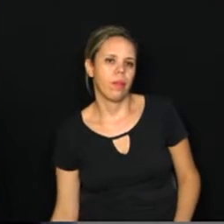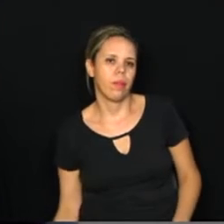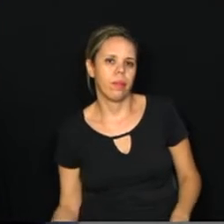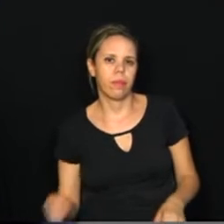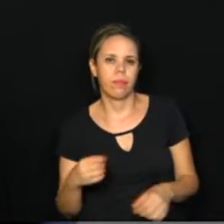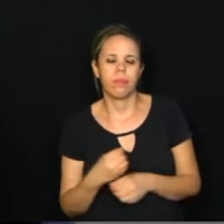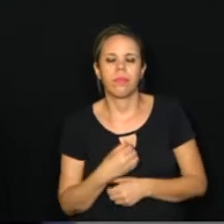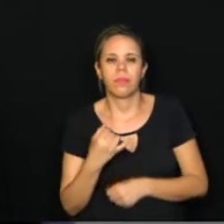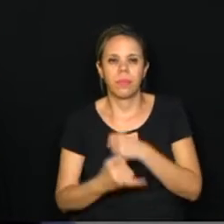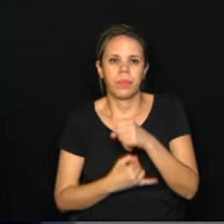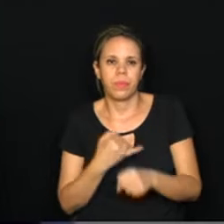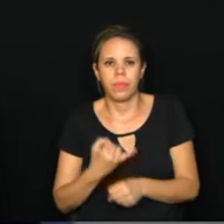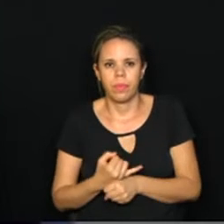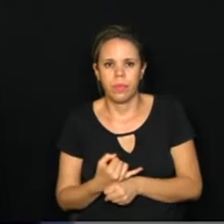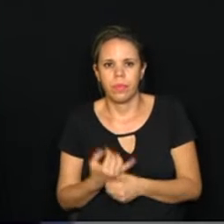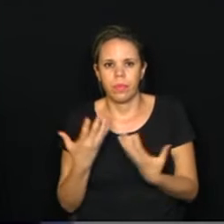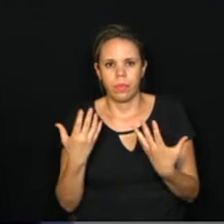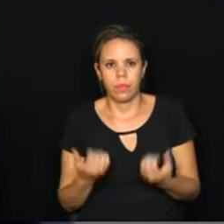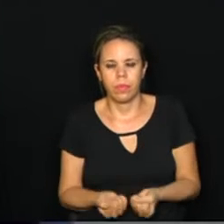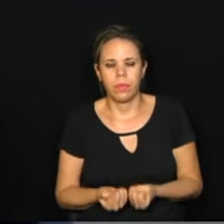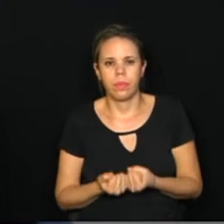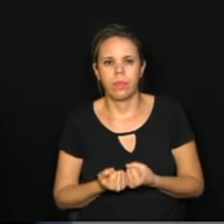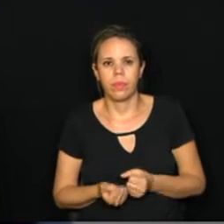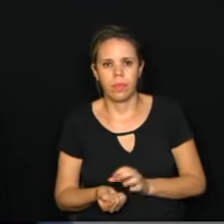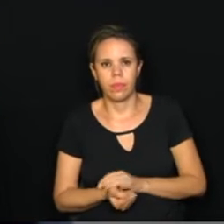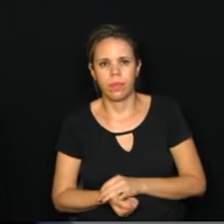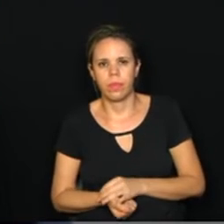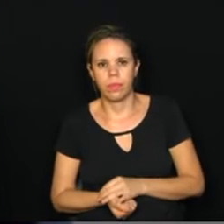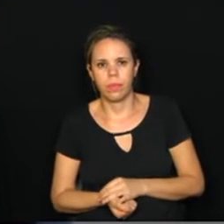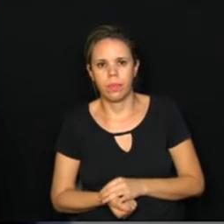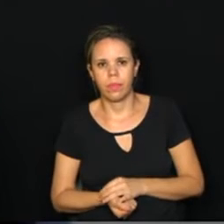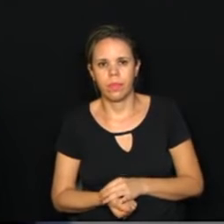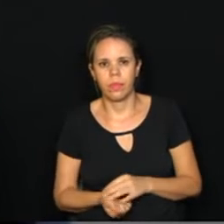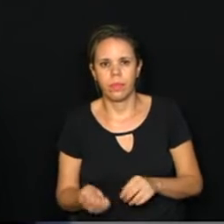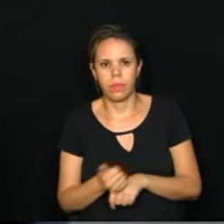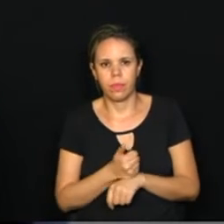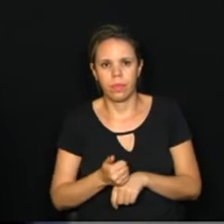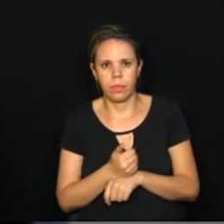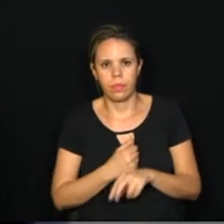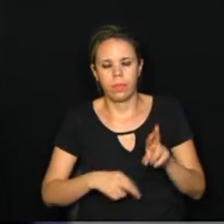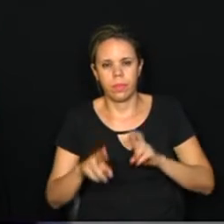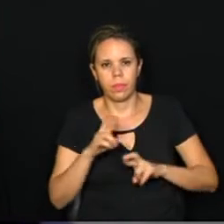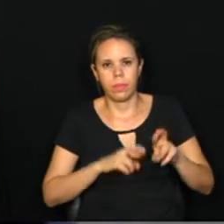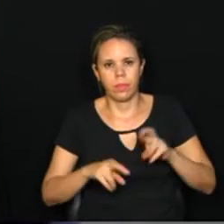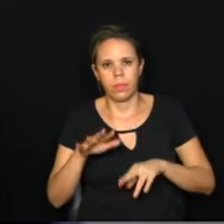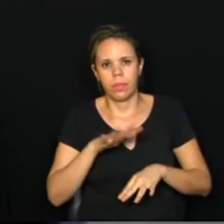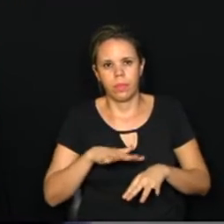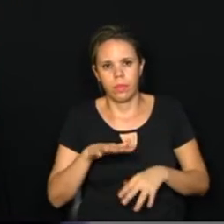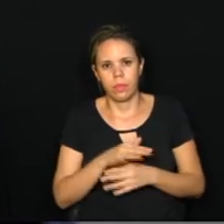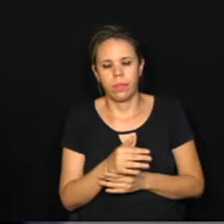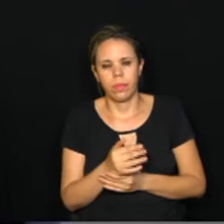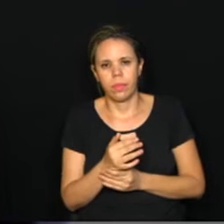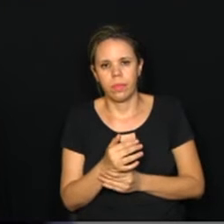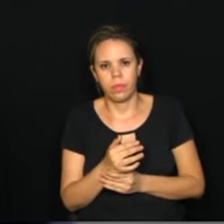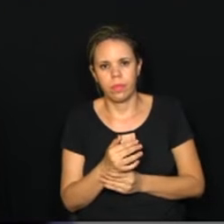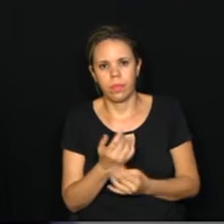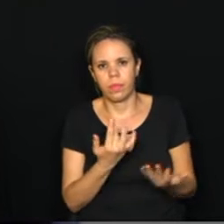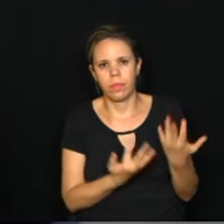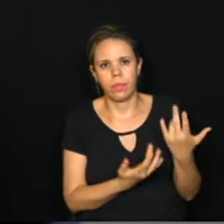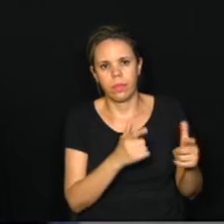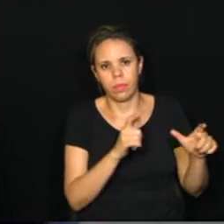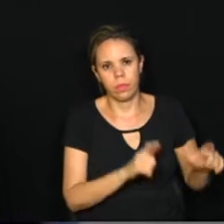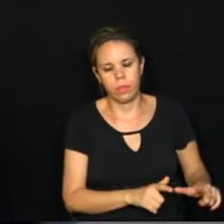plataforma que nós estamos adotando. Quando um agente, uma equipe está vistoriando uma área que incendiou ou uma